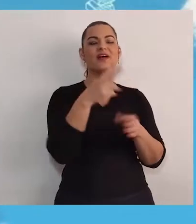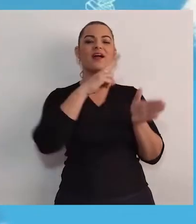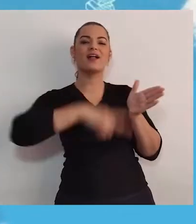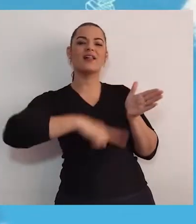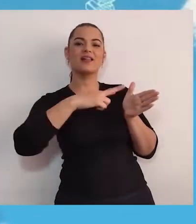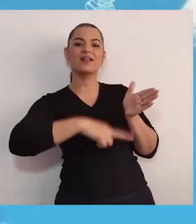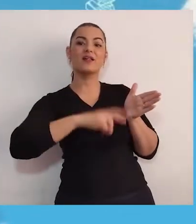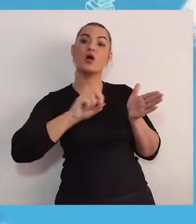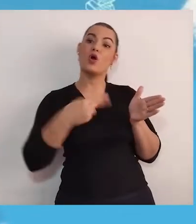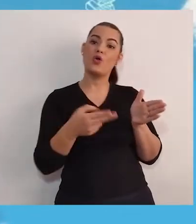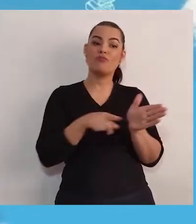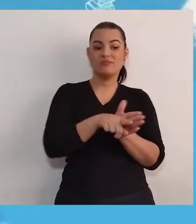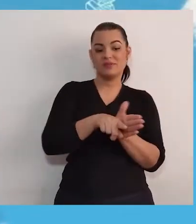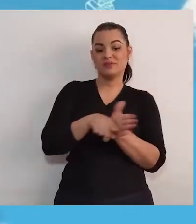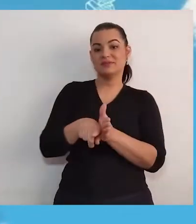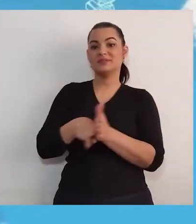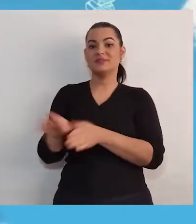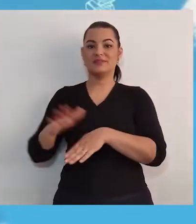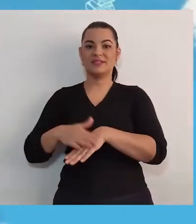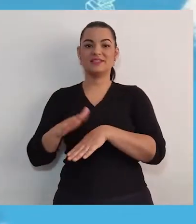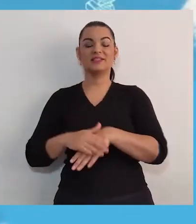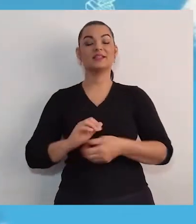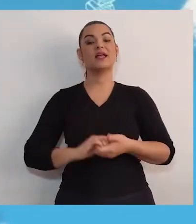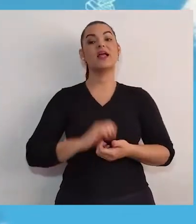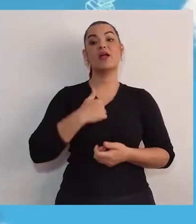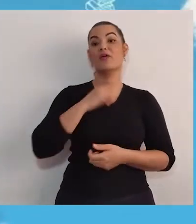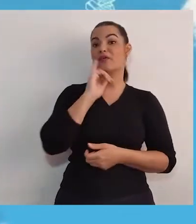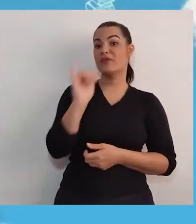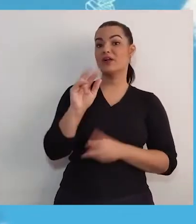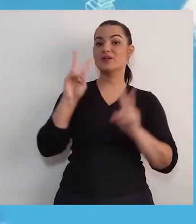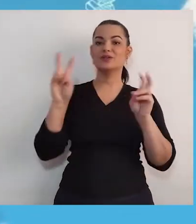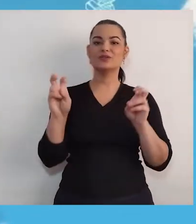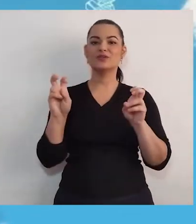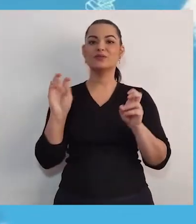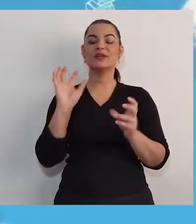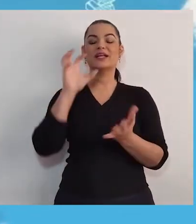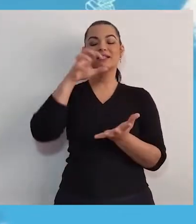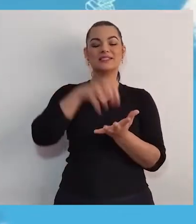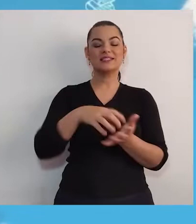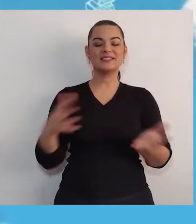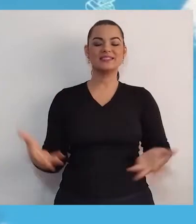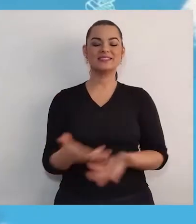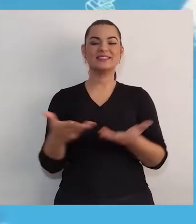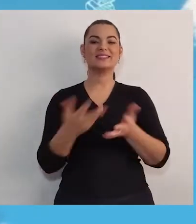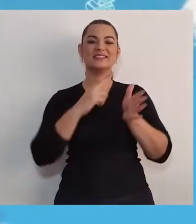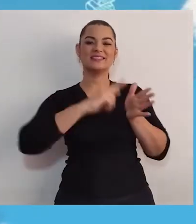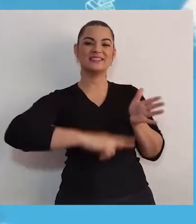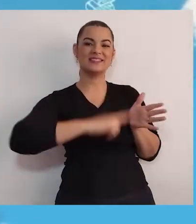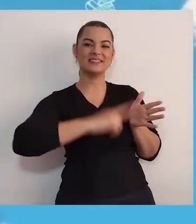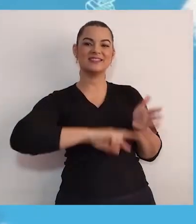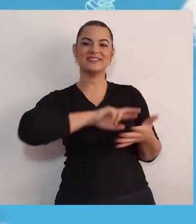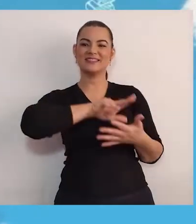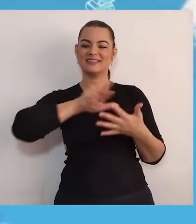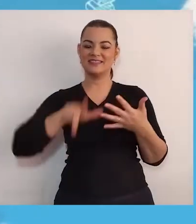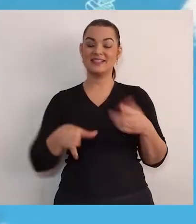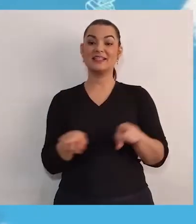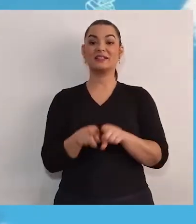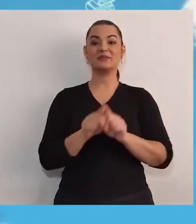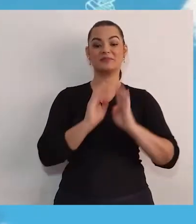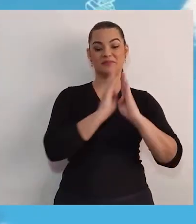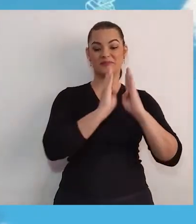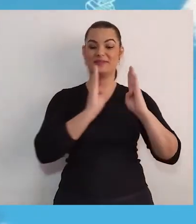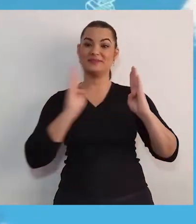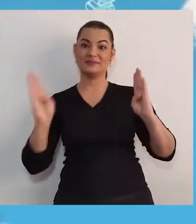faça algumas pesquisas. Eu estou falando dos Centros de Incentivo à Leitura e também das